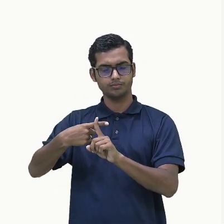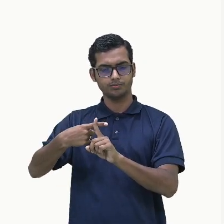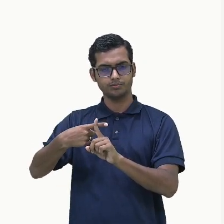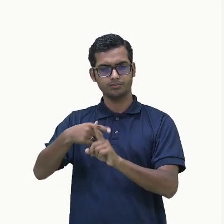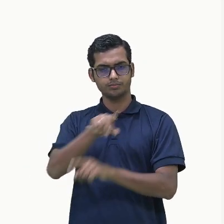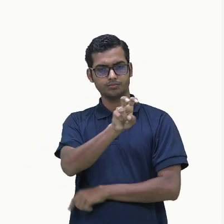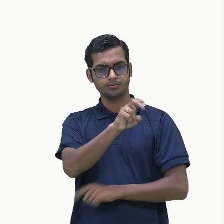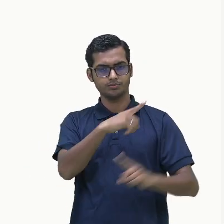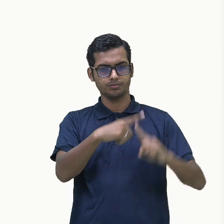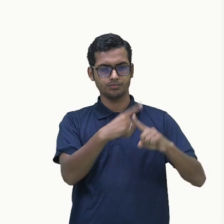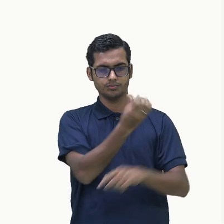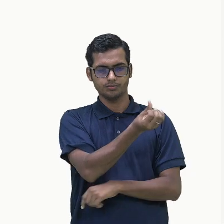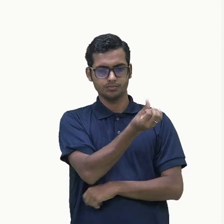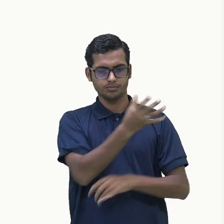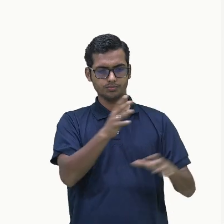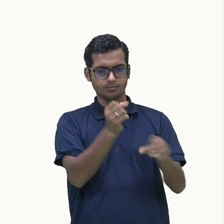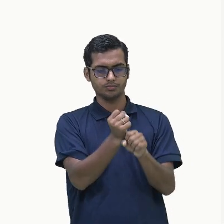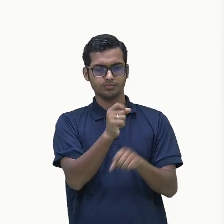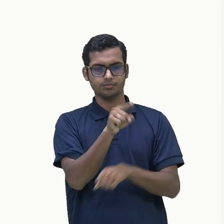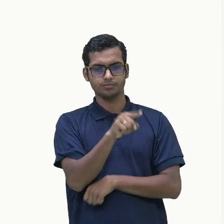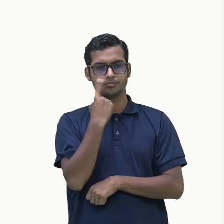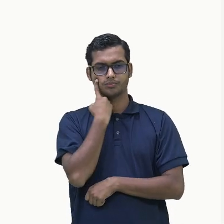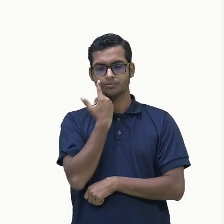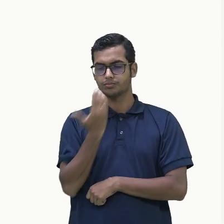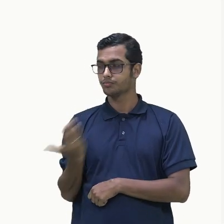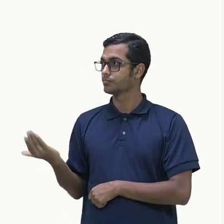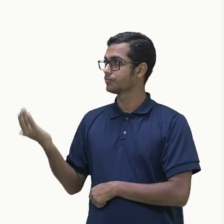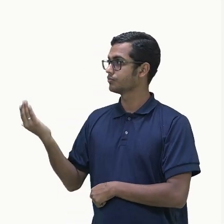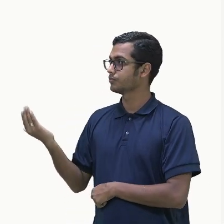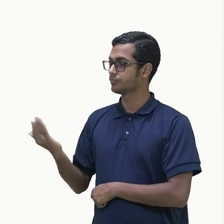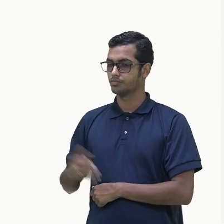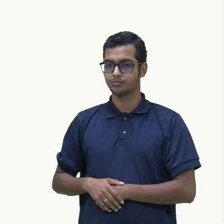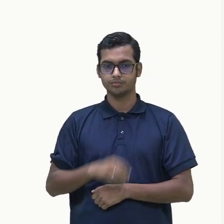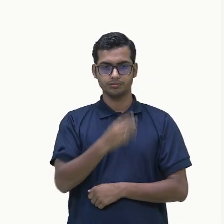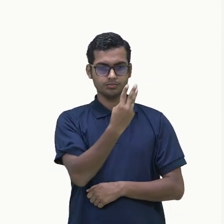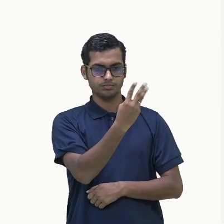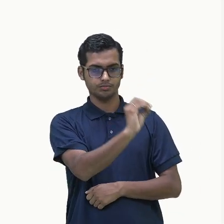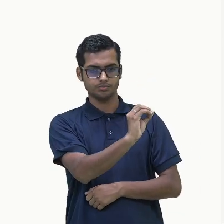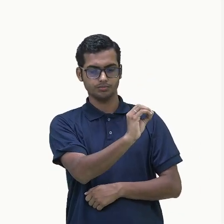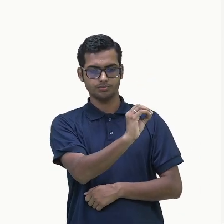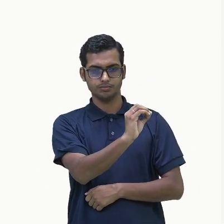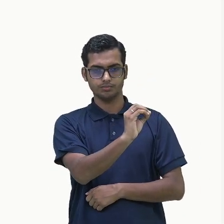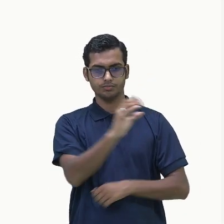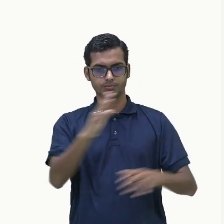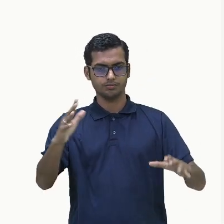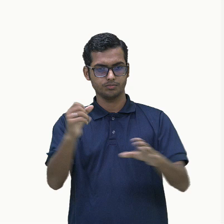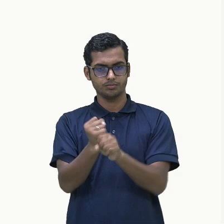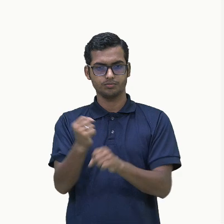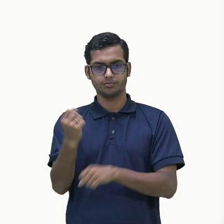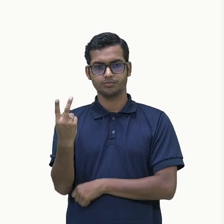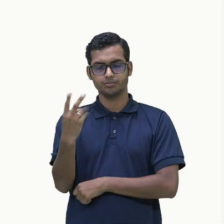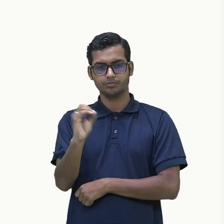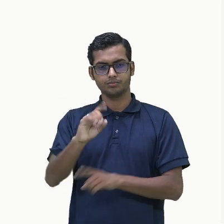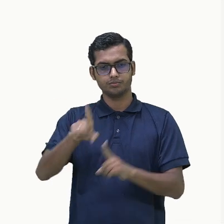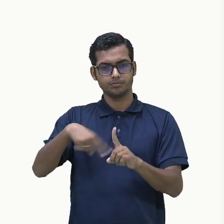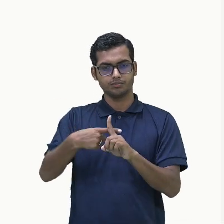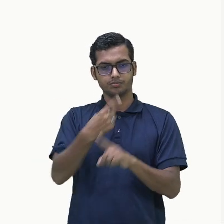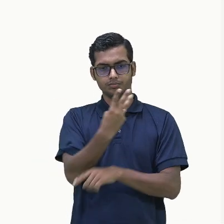5 vezes 3, 6, 30. E 20 mais 30